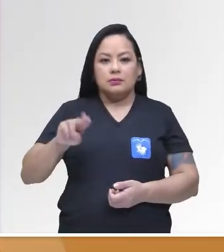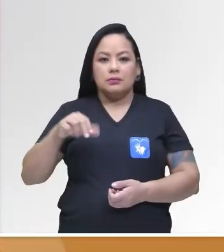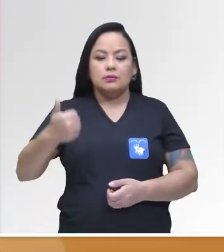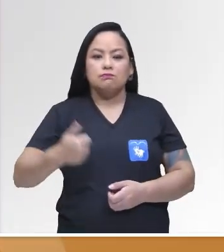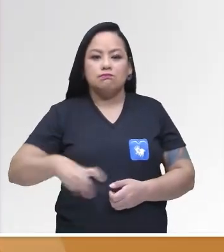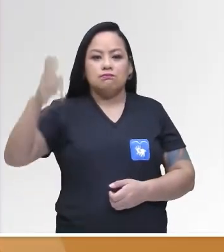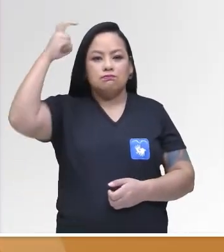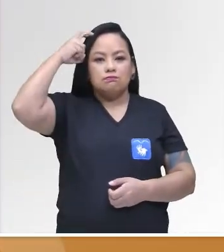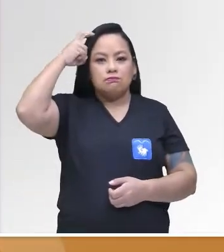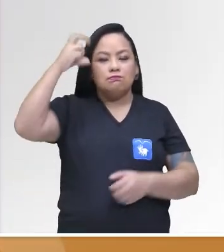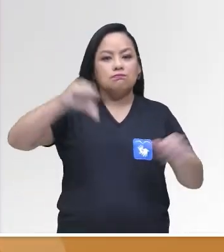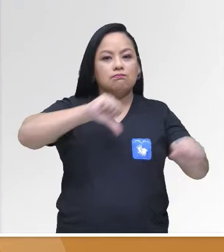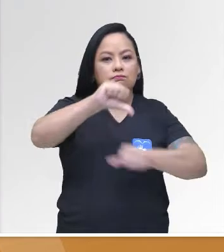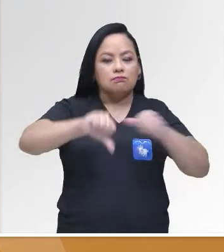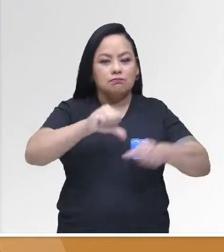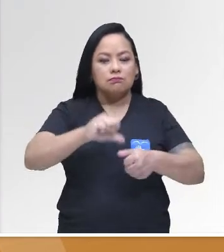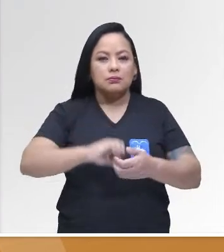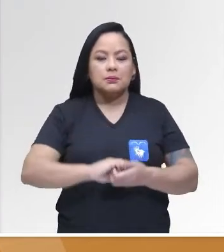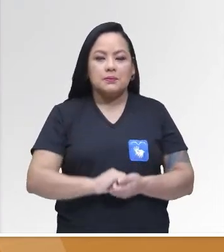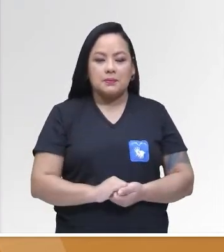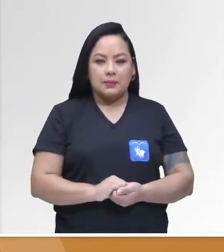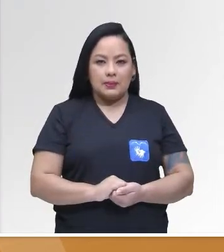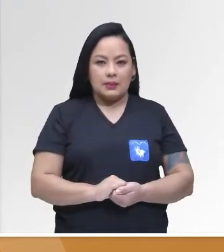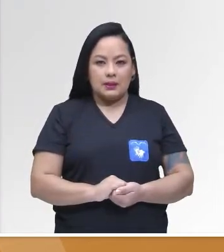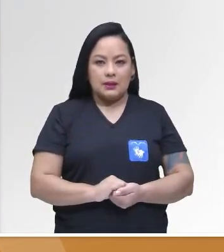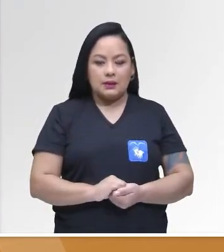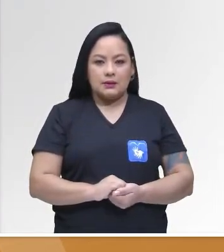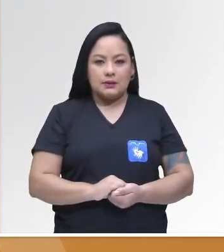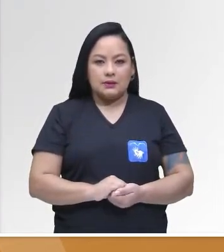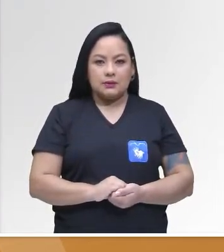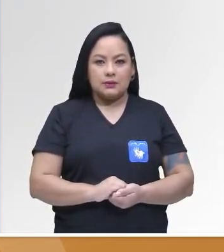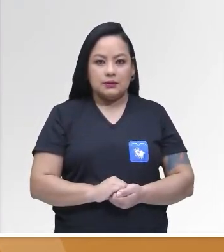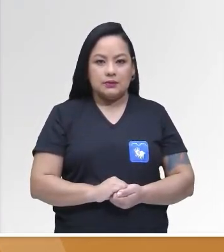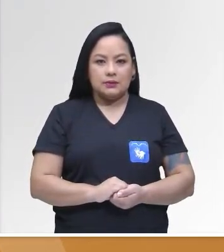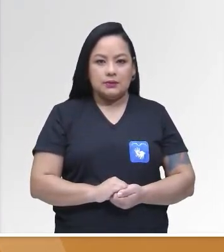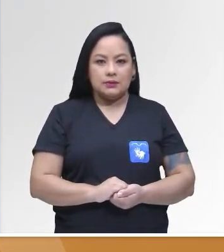Unidade 1, Cultura e Transformação.